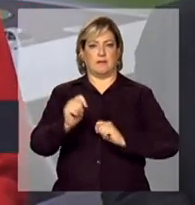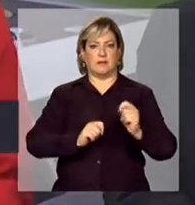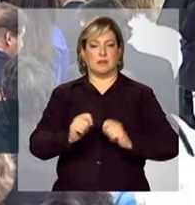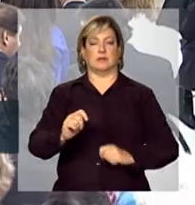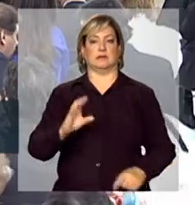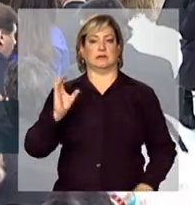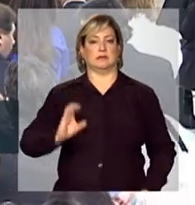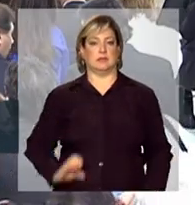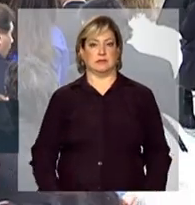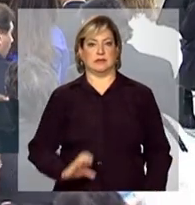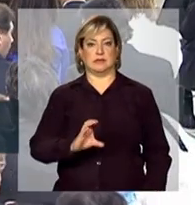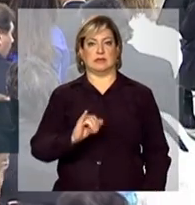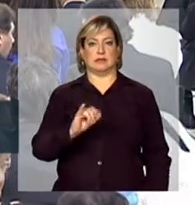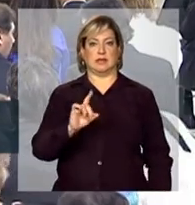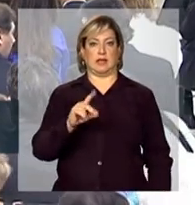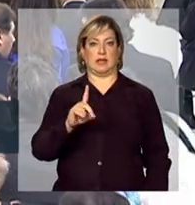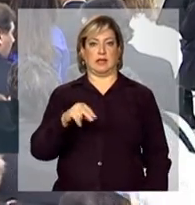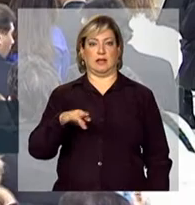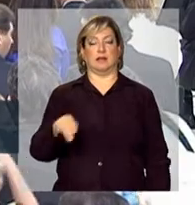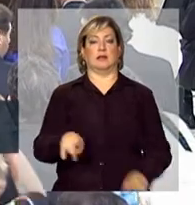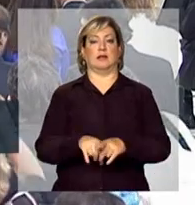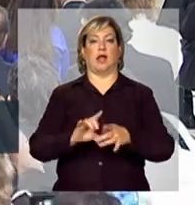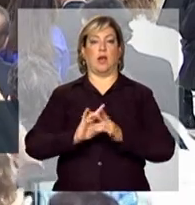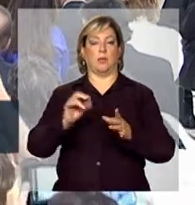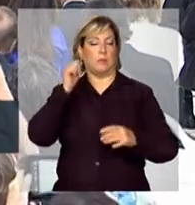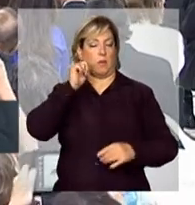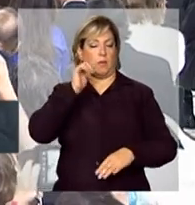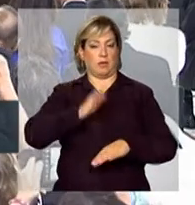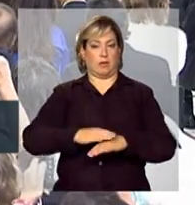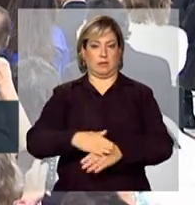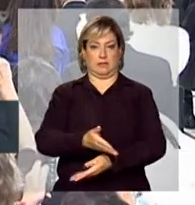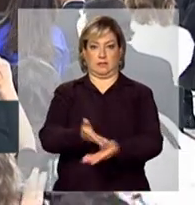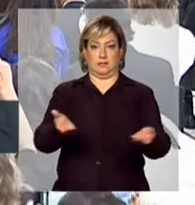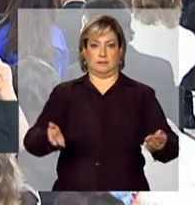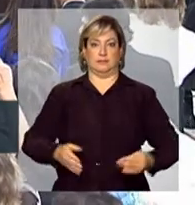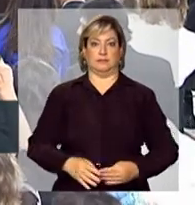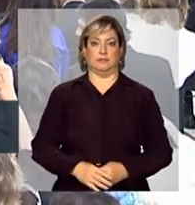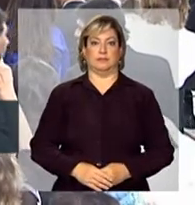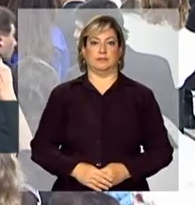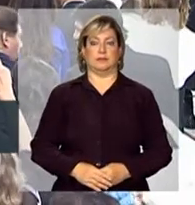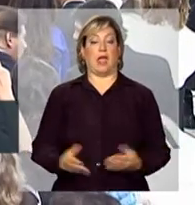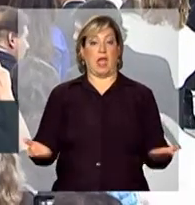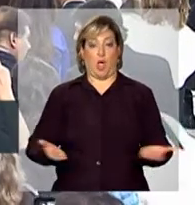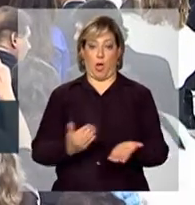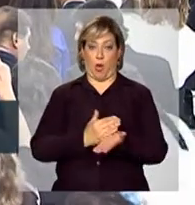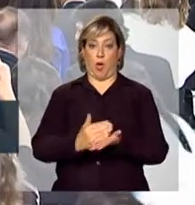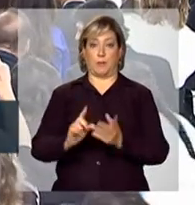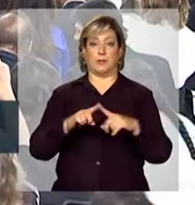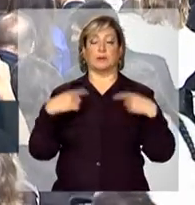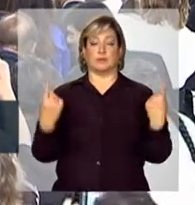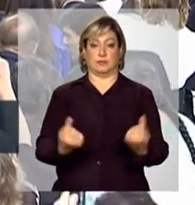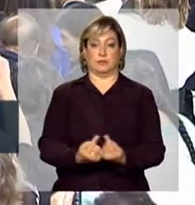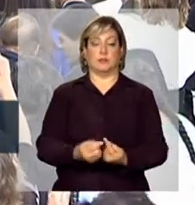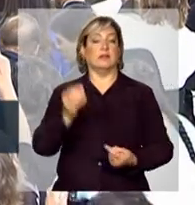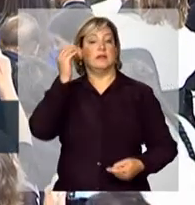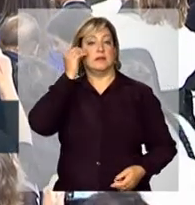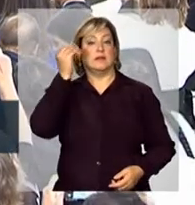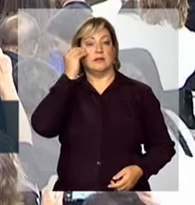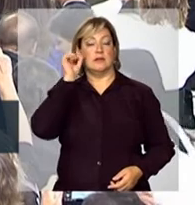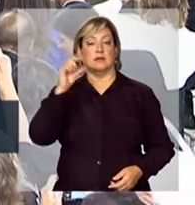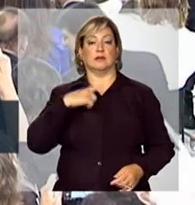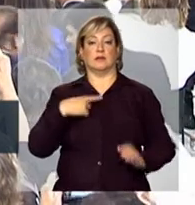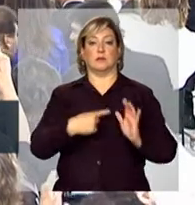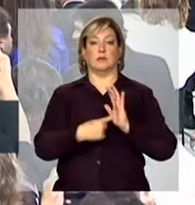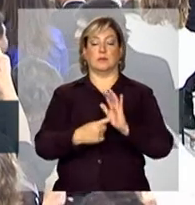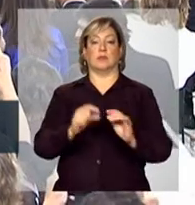da Cidadania EA autonomia das mulheres tá dando início à cerimônia assistiremos